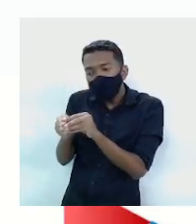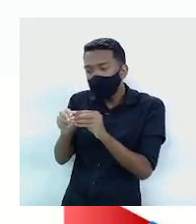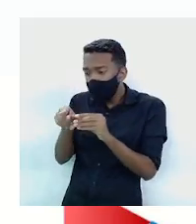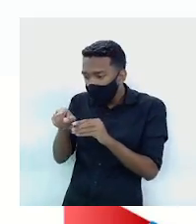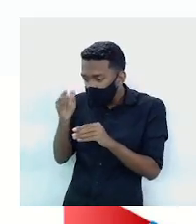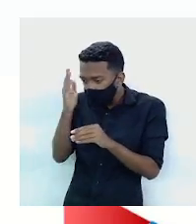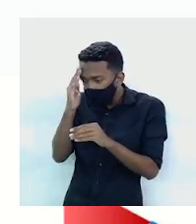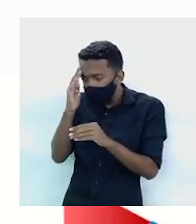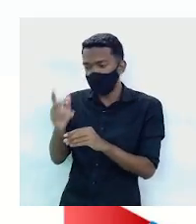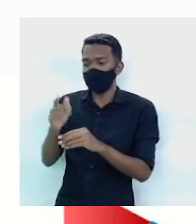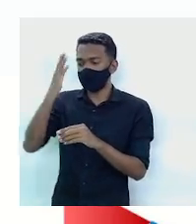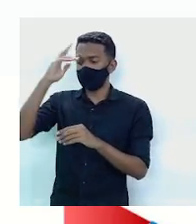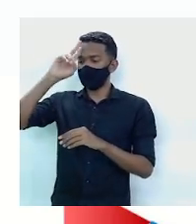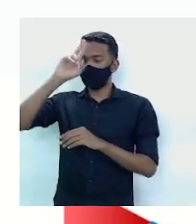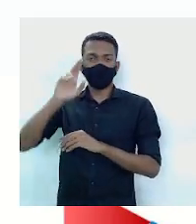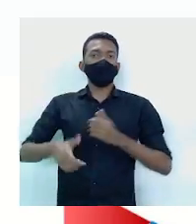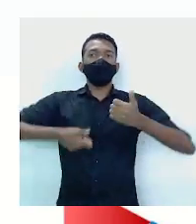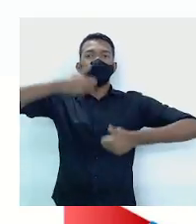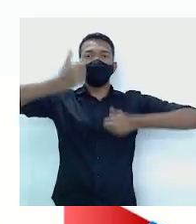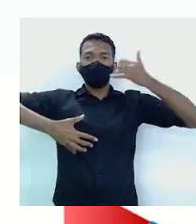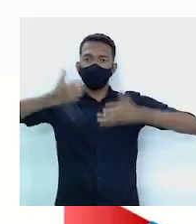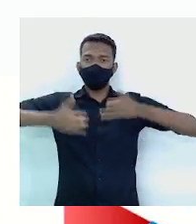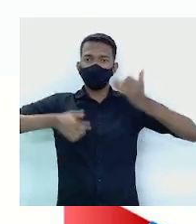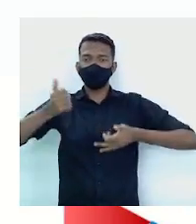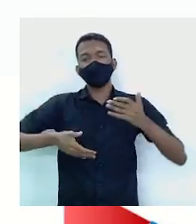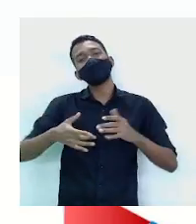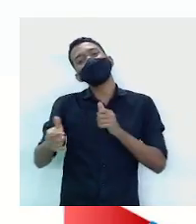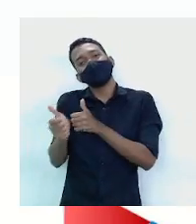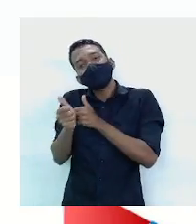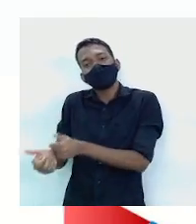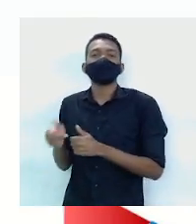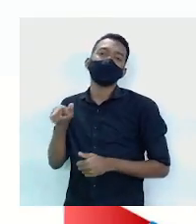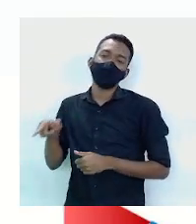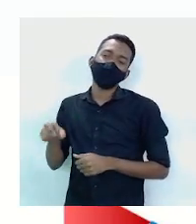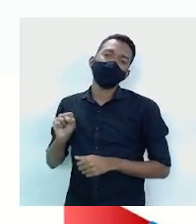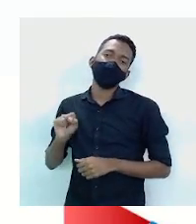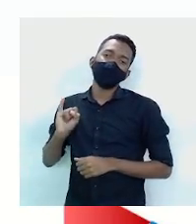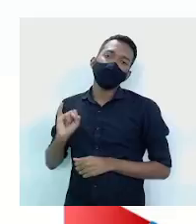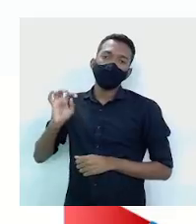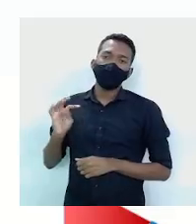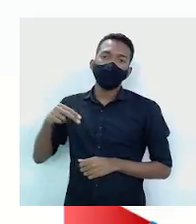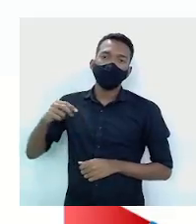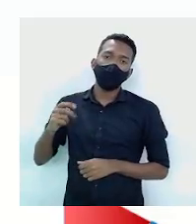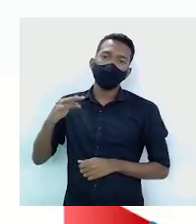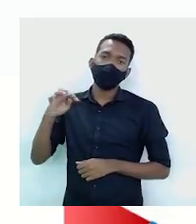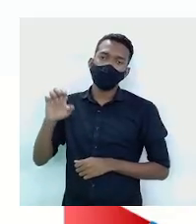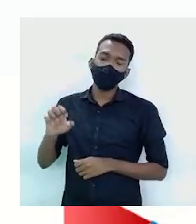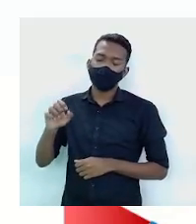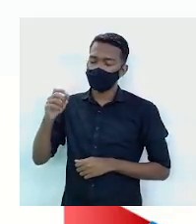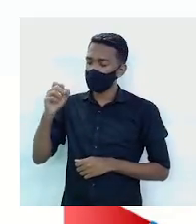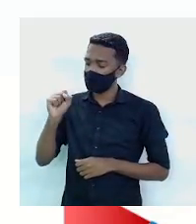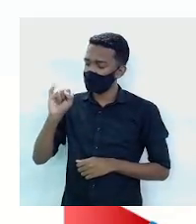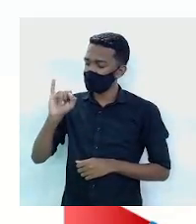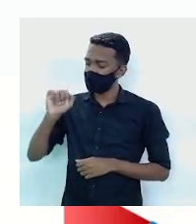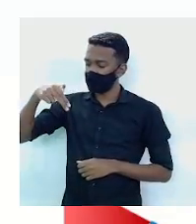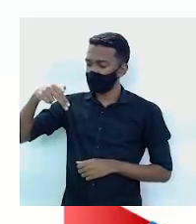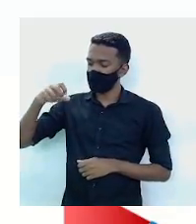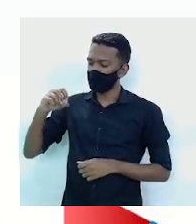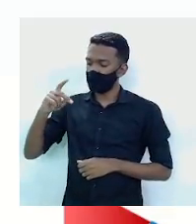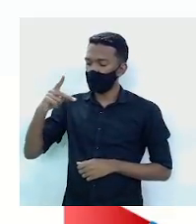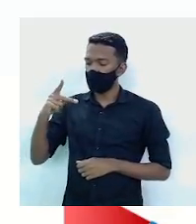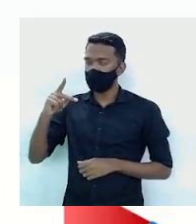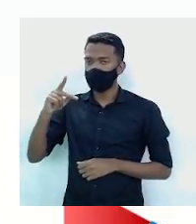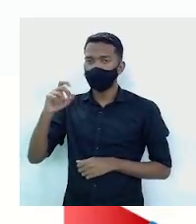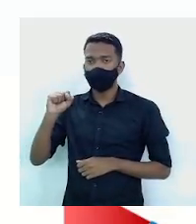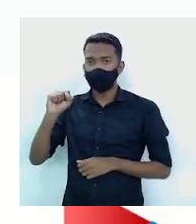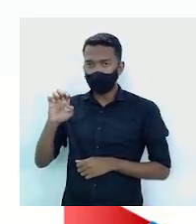resumida aquilo que você vai seguir. E aí você seguindo aquela sinopse, entendendo a sinopse, você vai ter